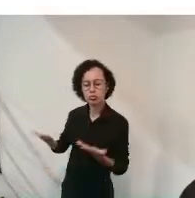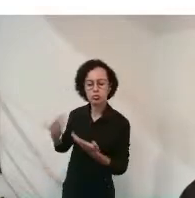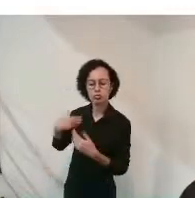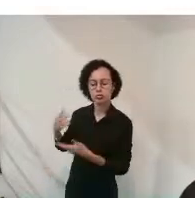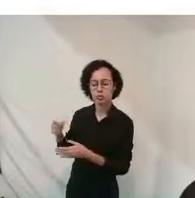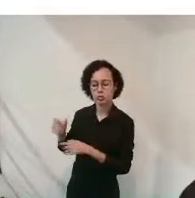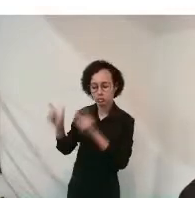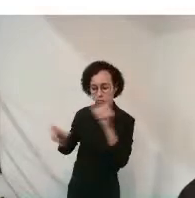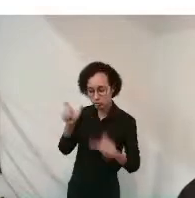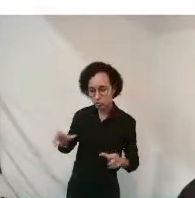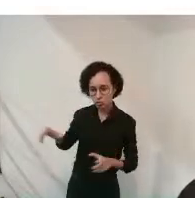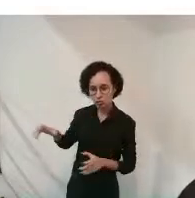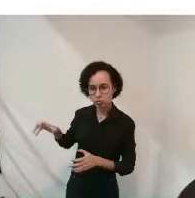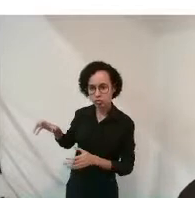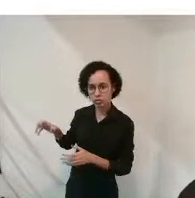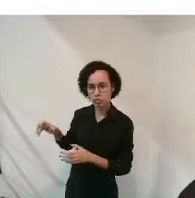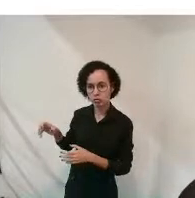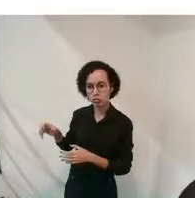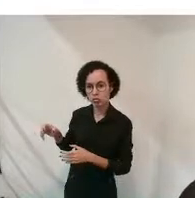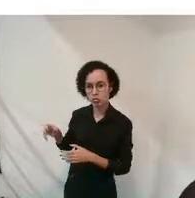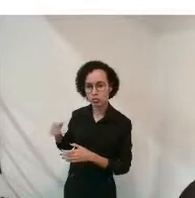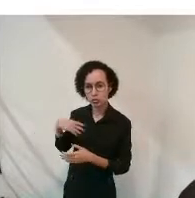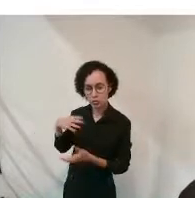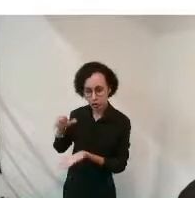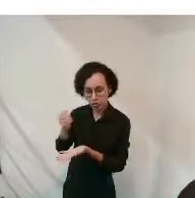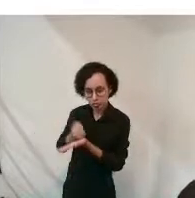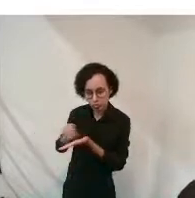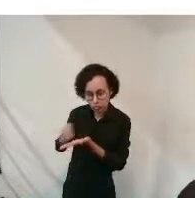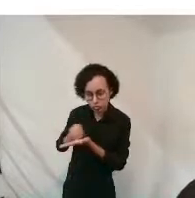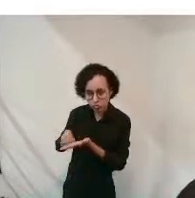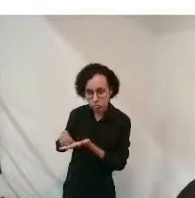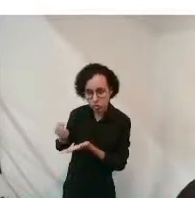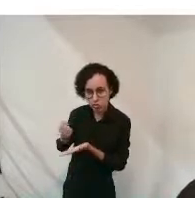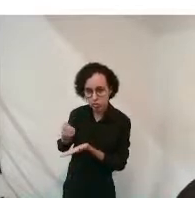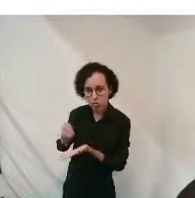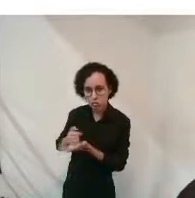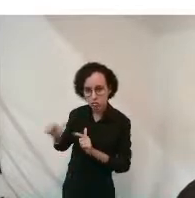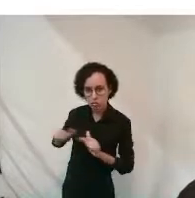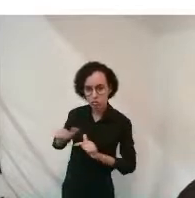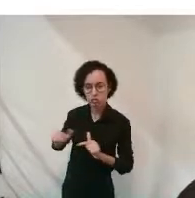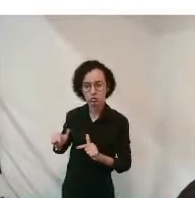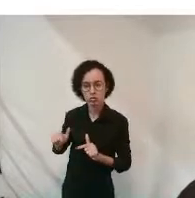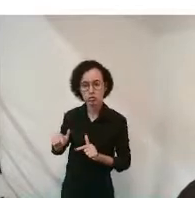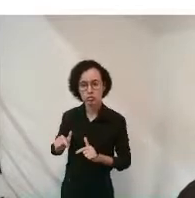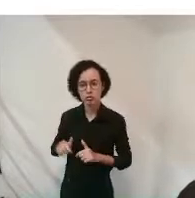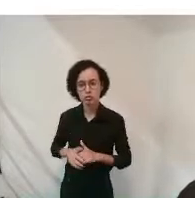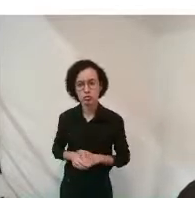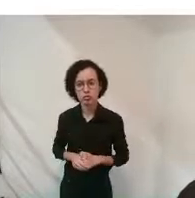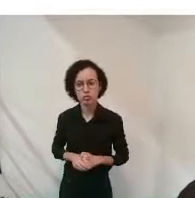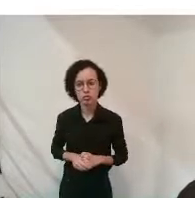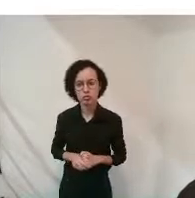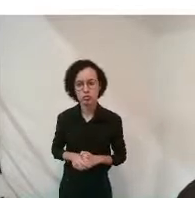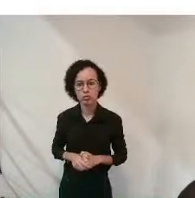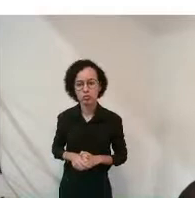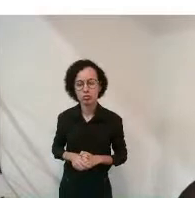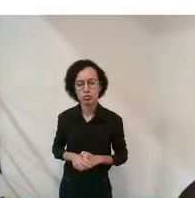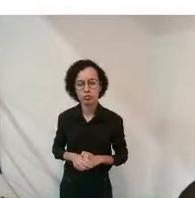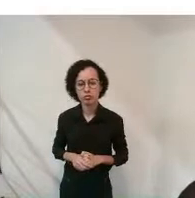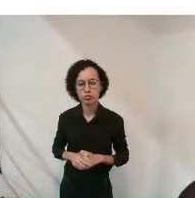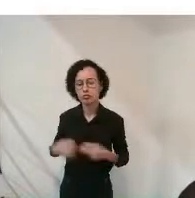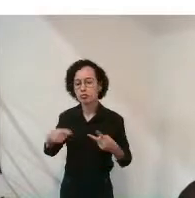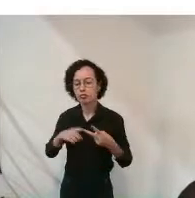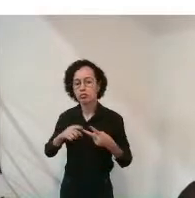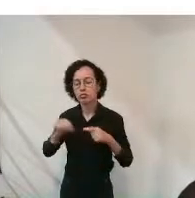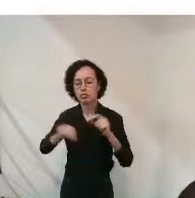são contratados aqui ou não? No Distrito Federal são, graças ao trabalho do MP. Segundo, o que